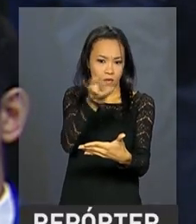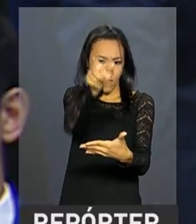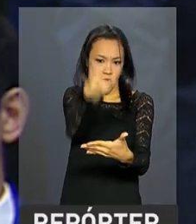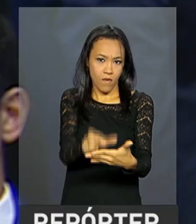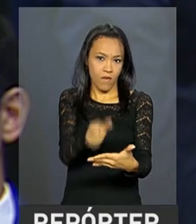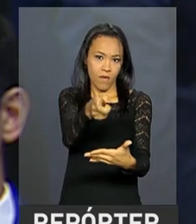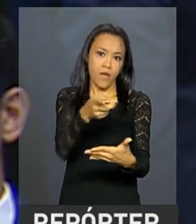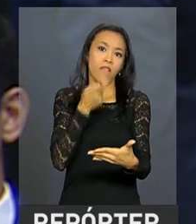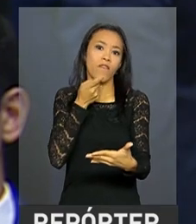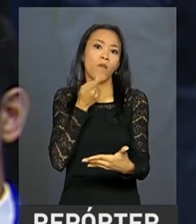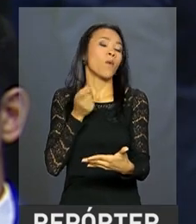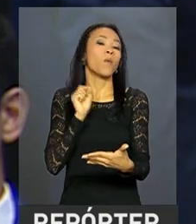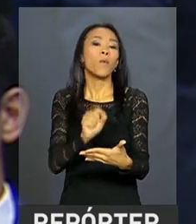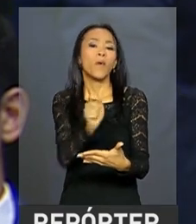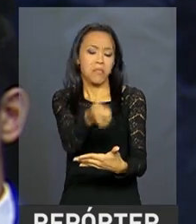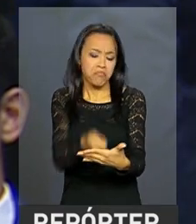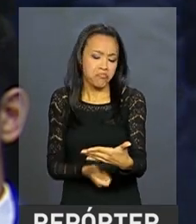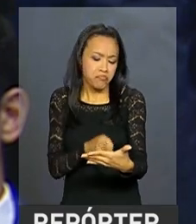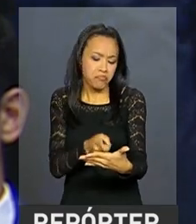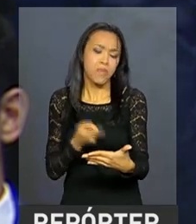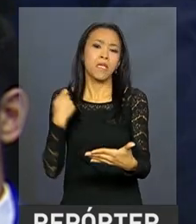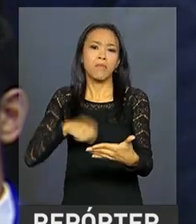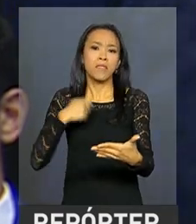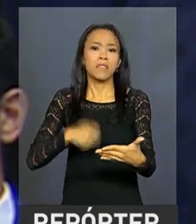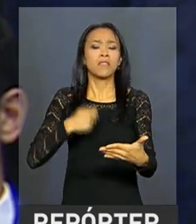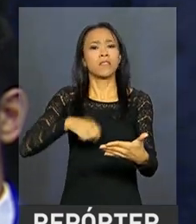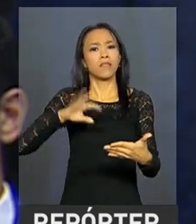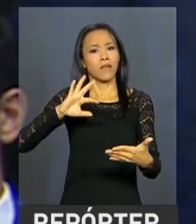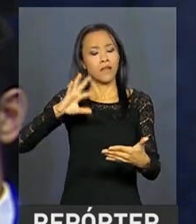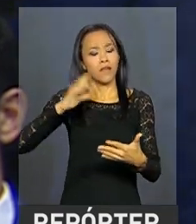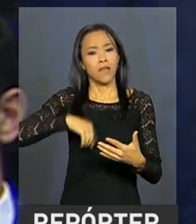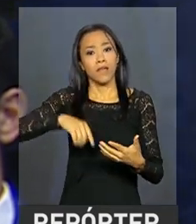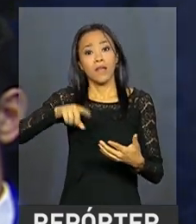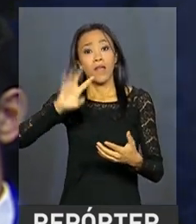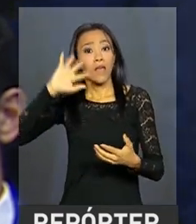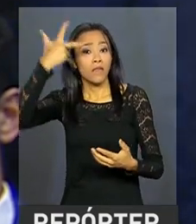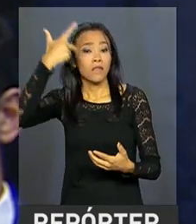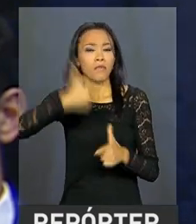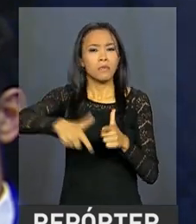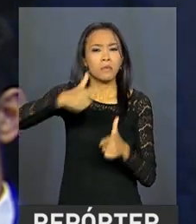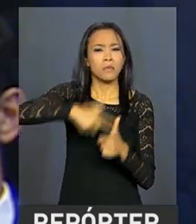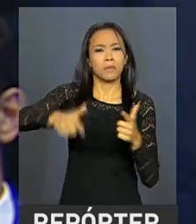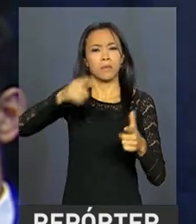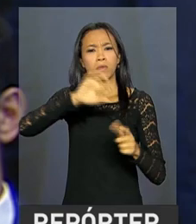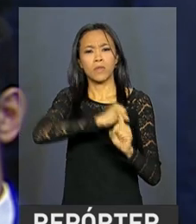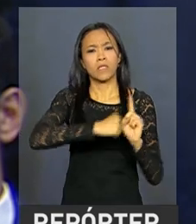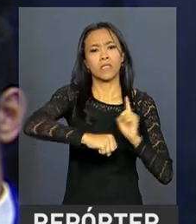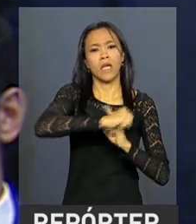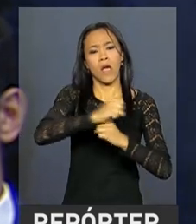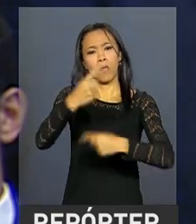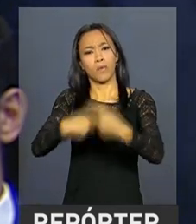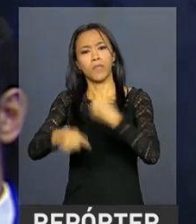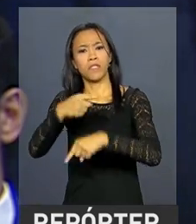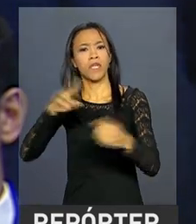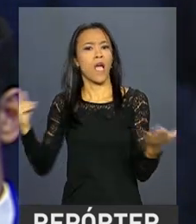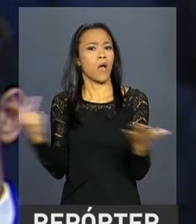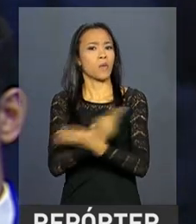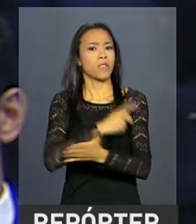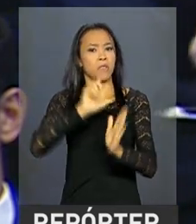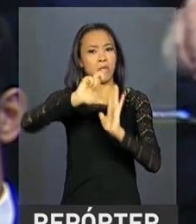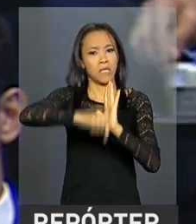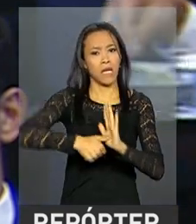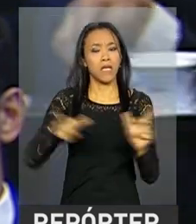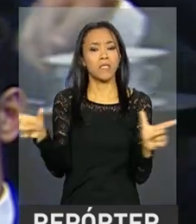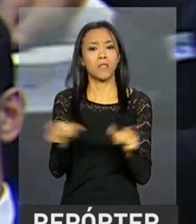o presidente afirmou que o Brasil precisa Superar as crises Econômica social e política que resultaram na retração do produto interno